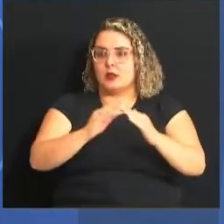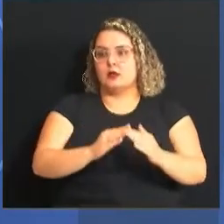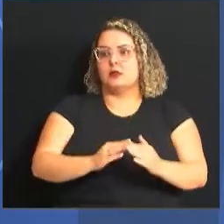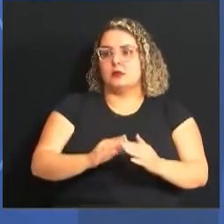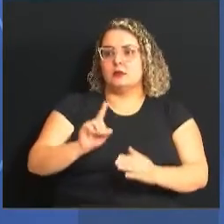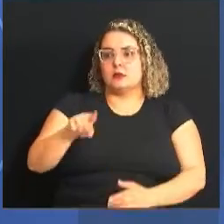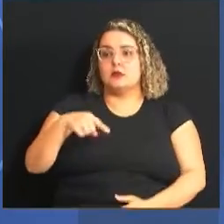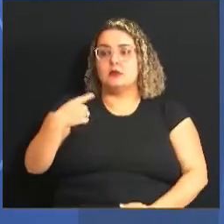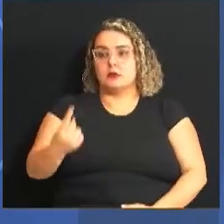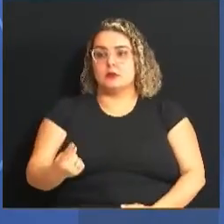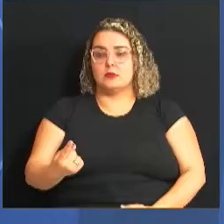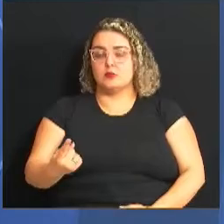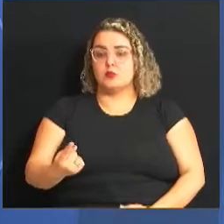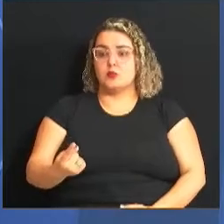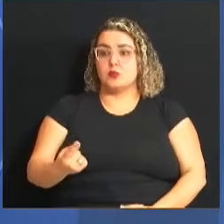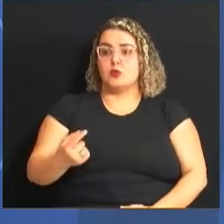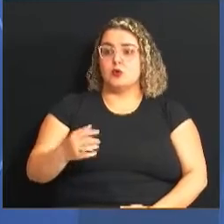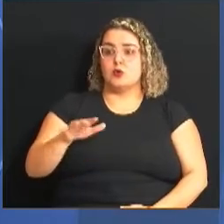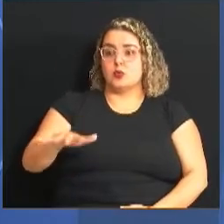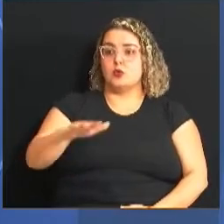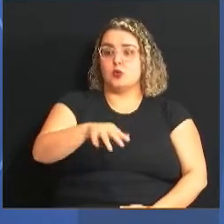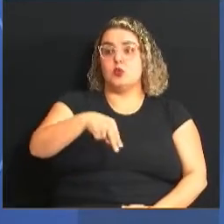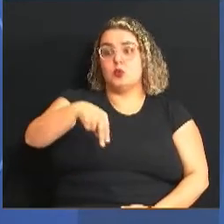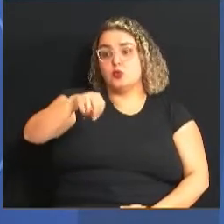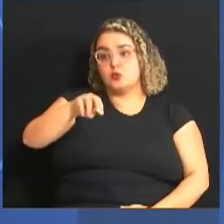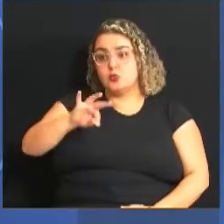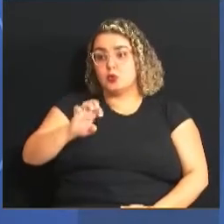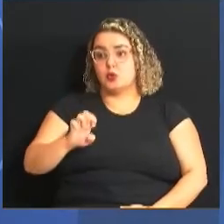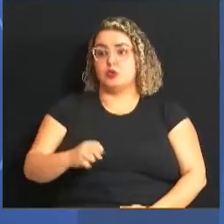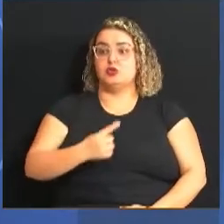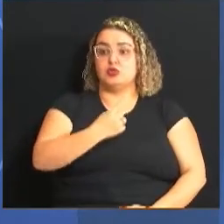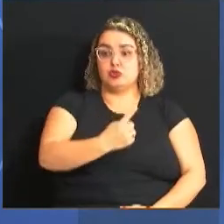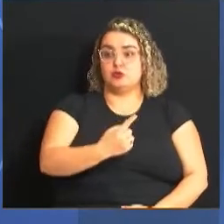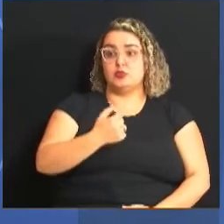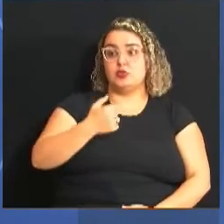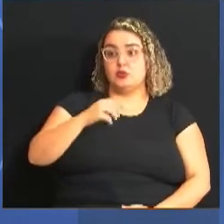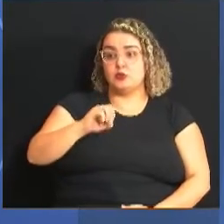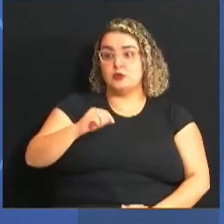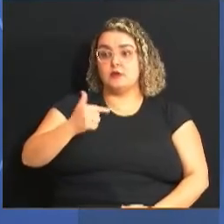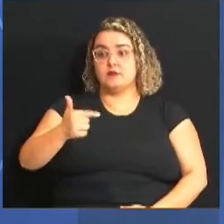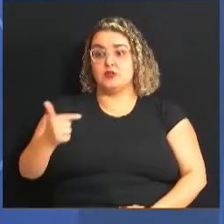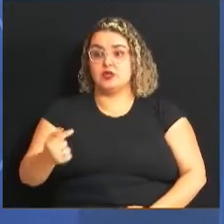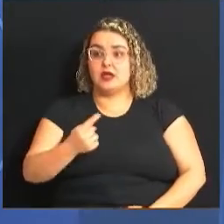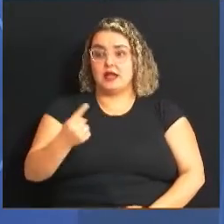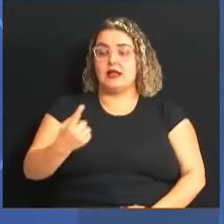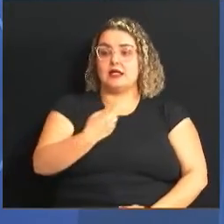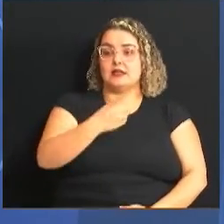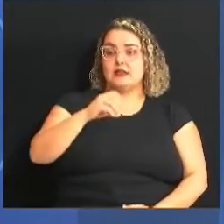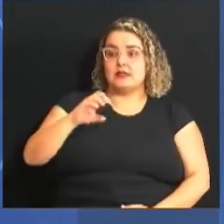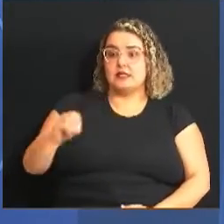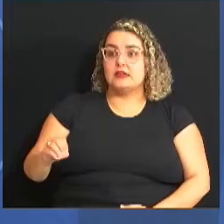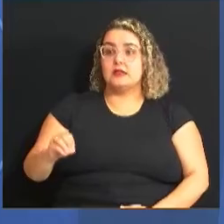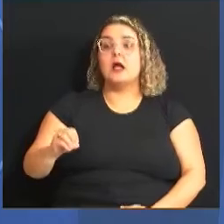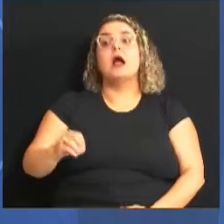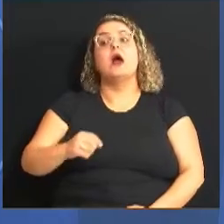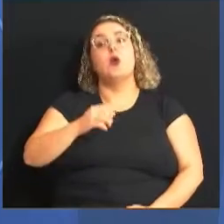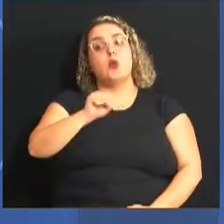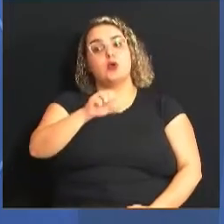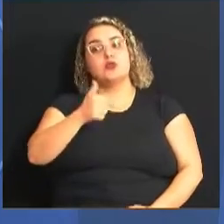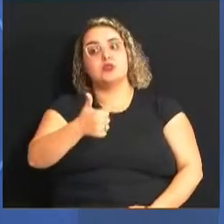Em seguida aparecem os distritos norte, com 1.022 a cada 100 mil, na sudoeste 812, a